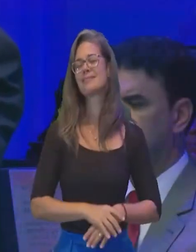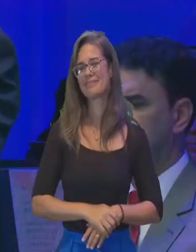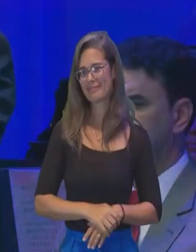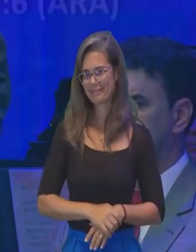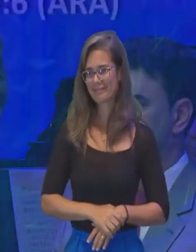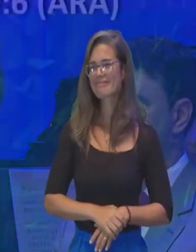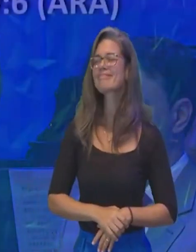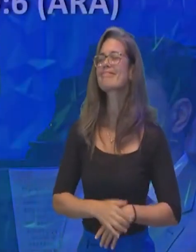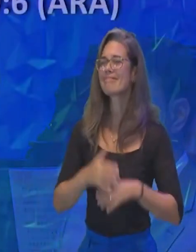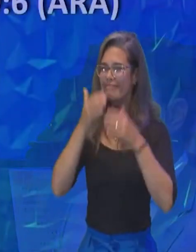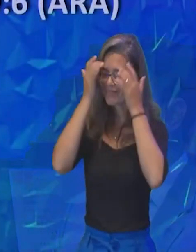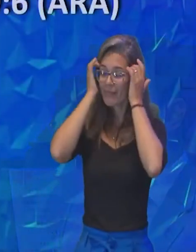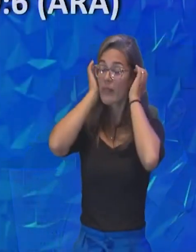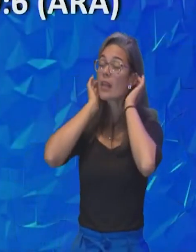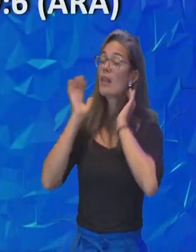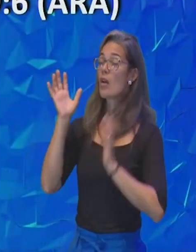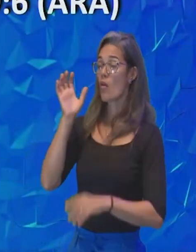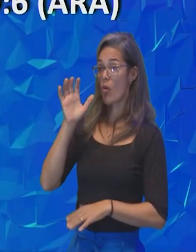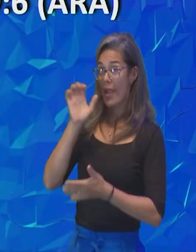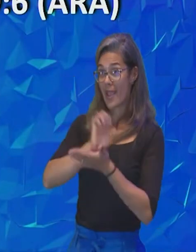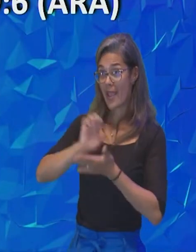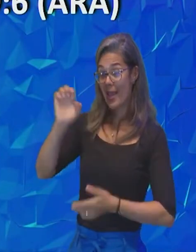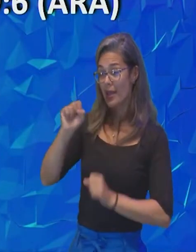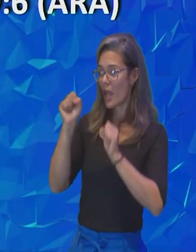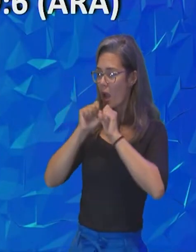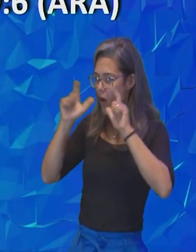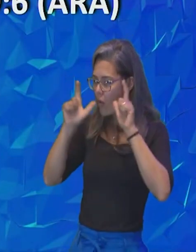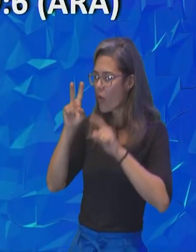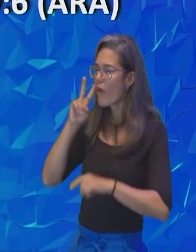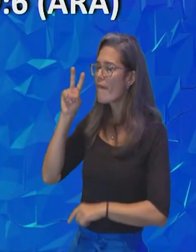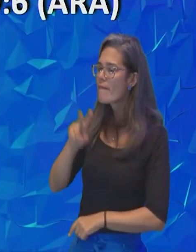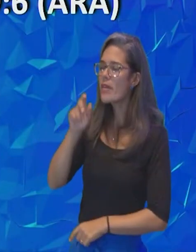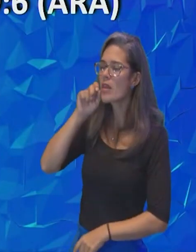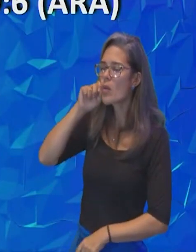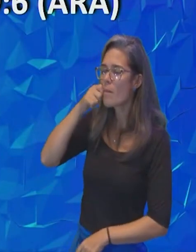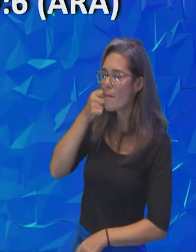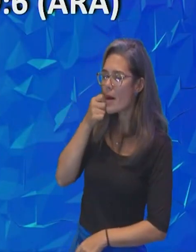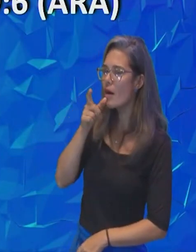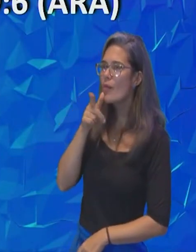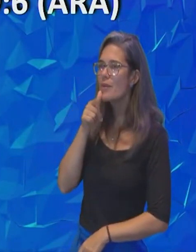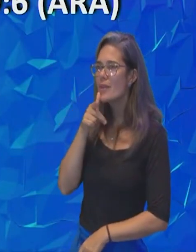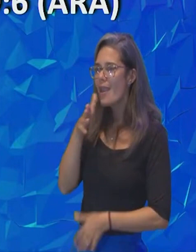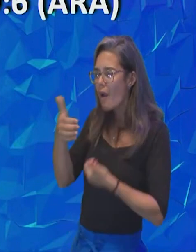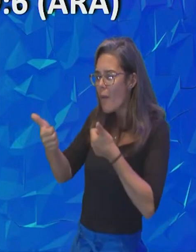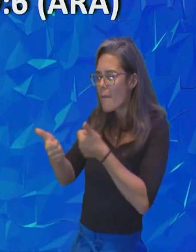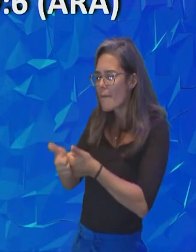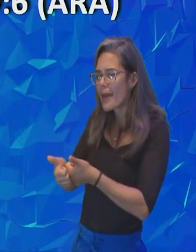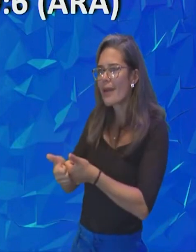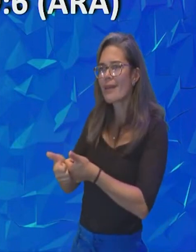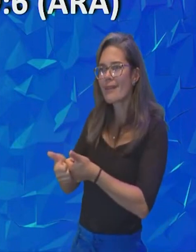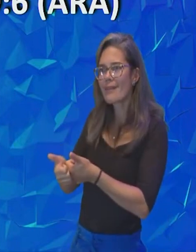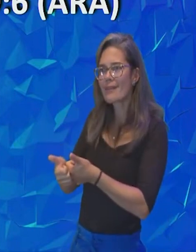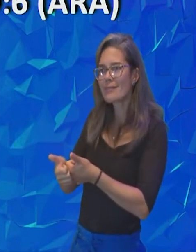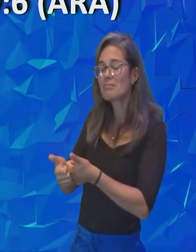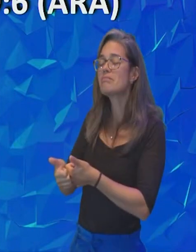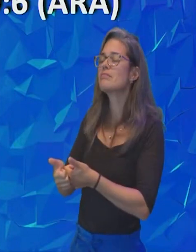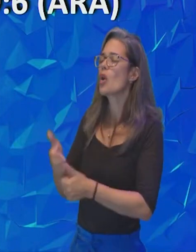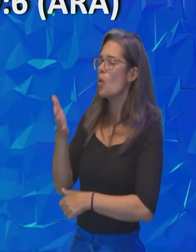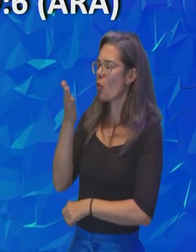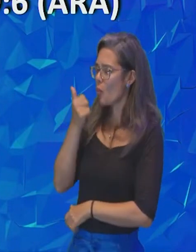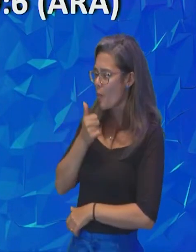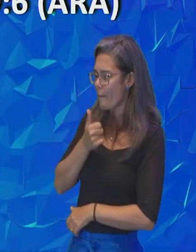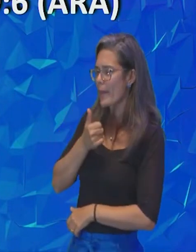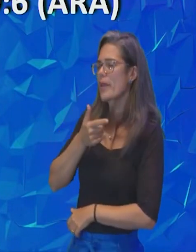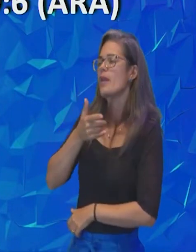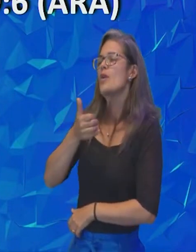junto à cabeceira um pão cozido sobre pedras em brasa e uma botija de água. Comeu, bebeu